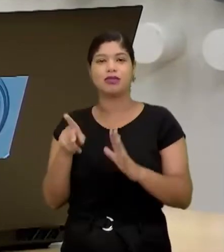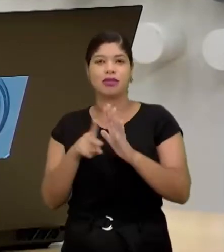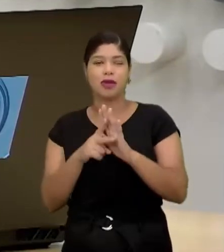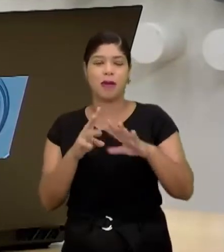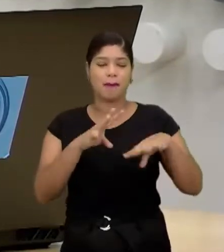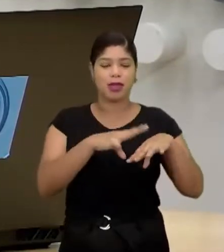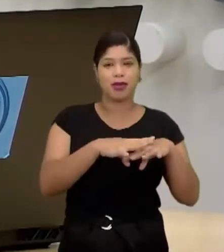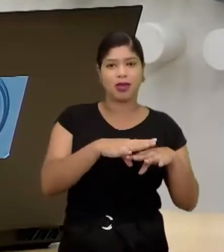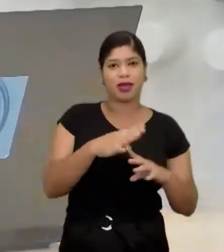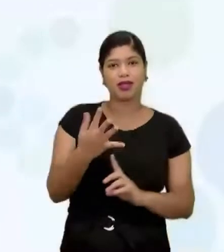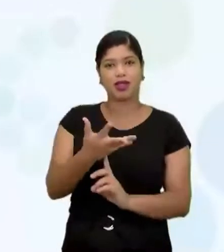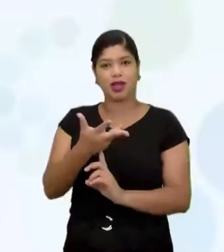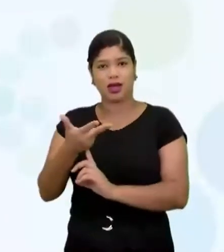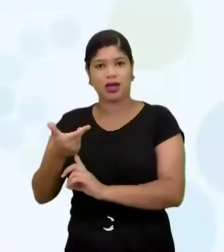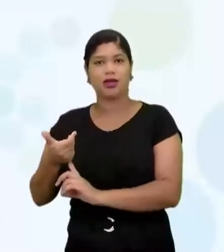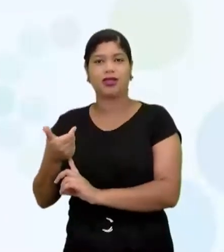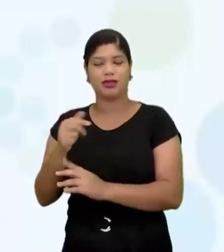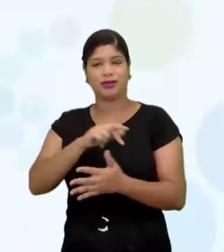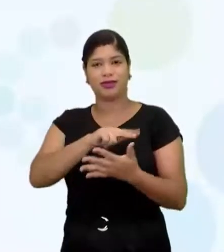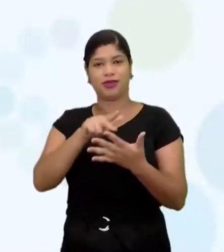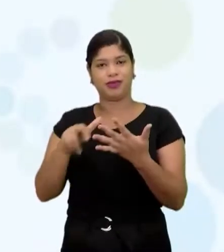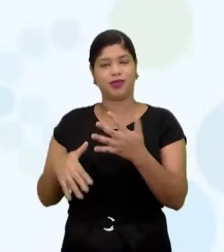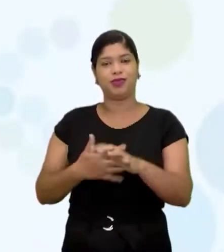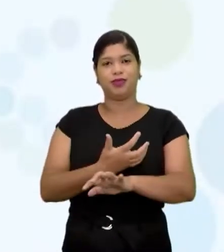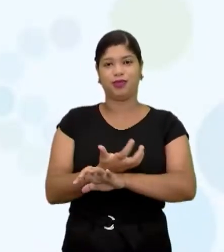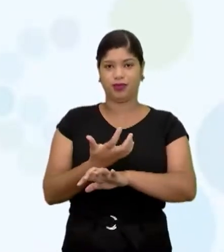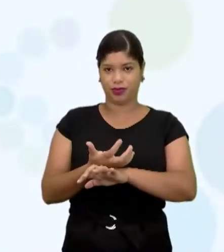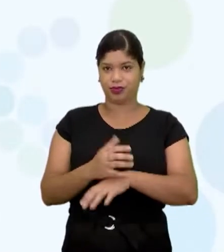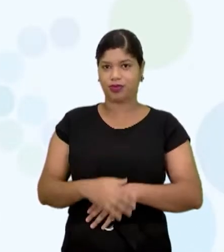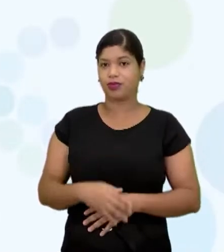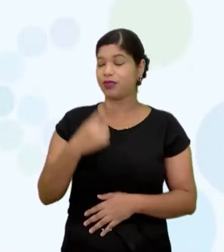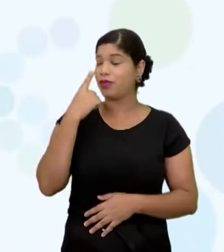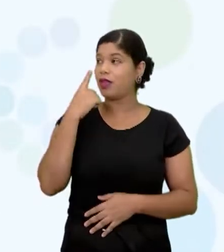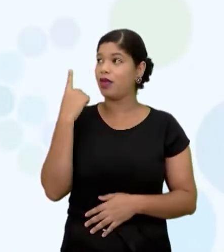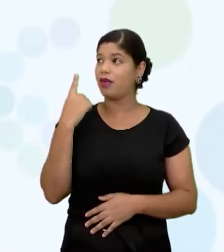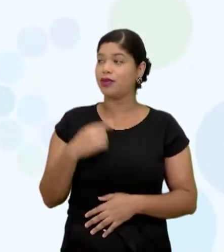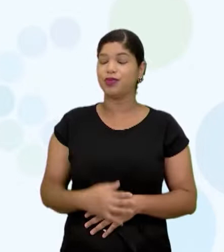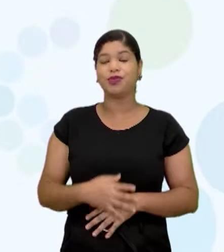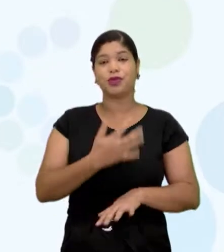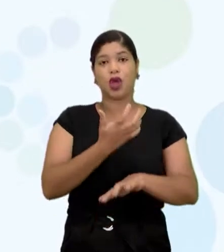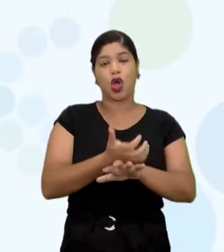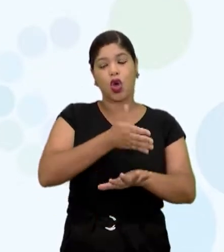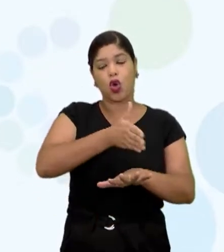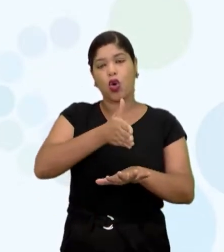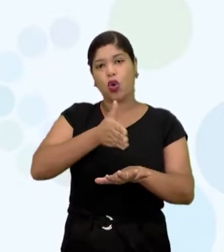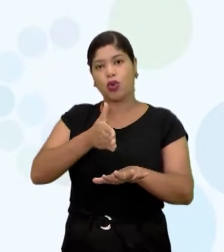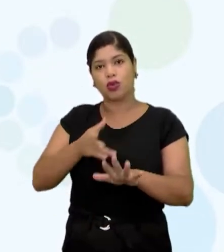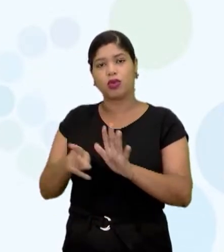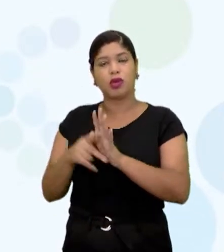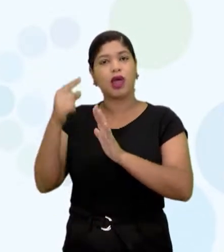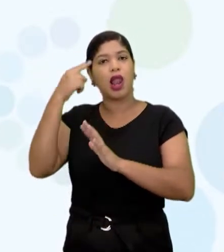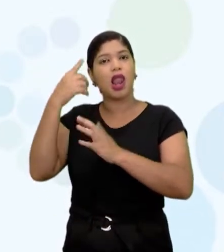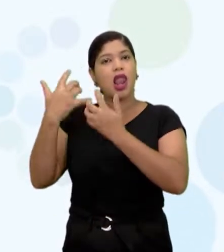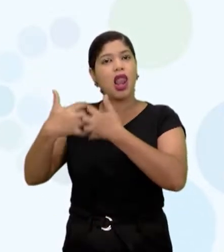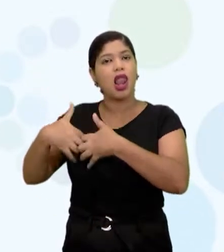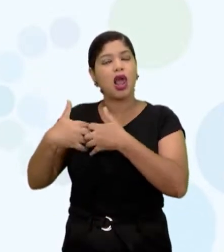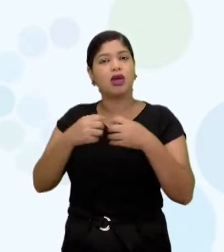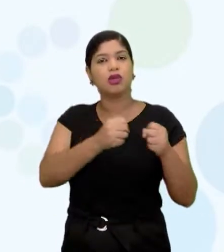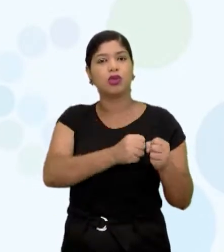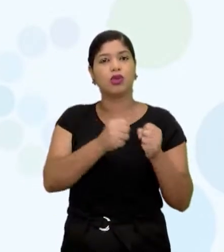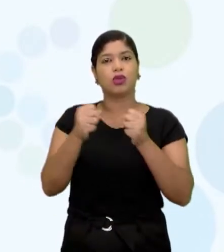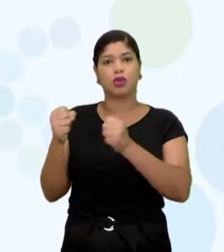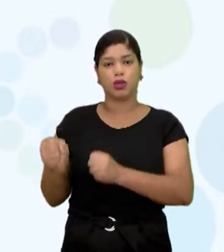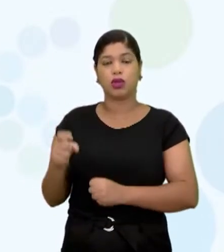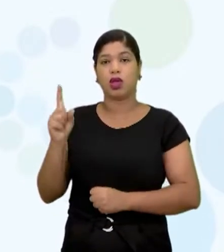com Arte tá certo e então a esse componente reflexões sobre o poder ele faz parte da